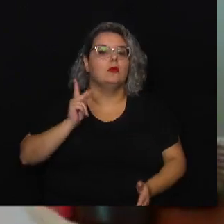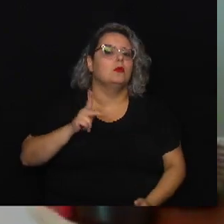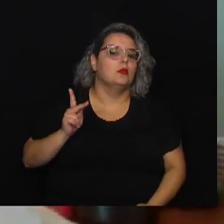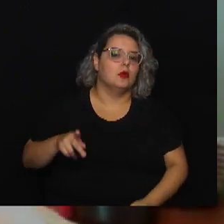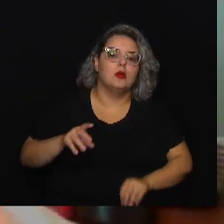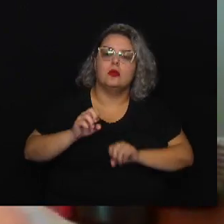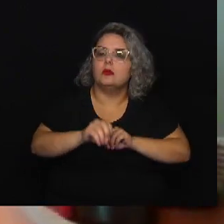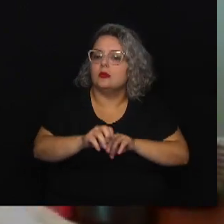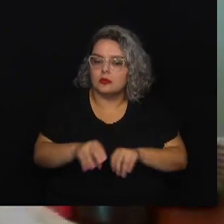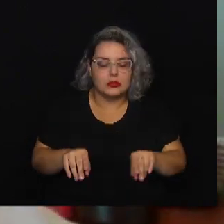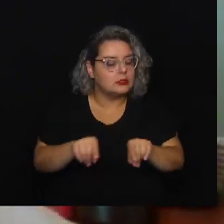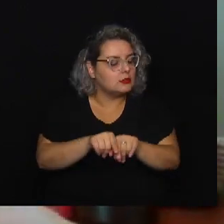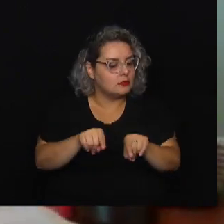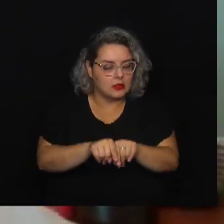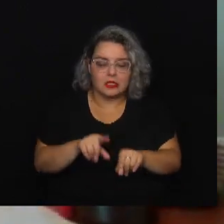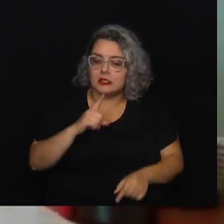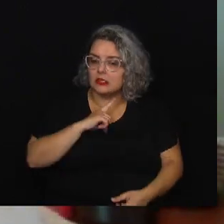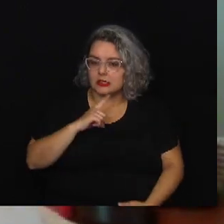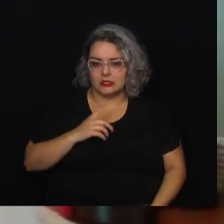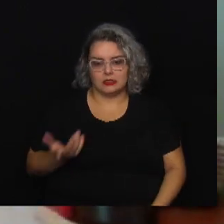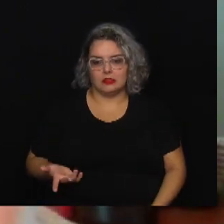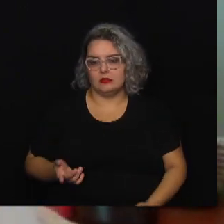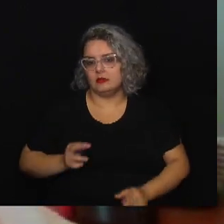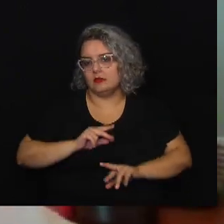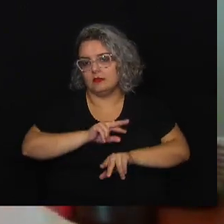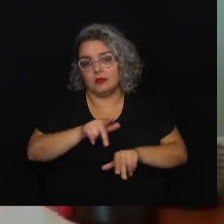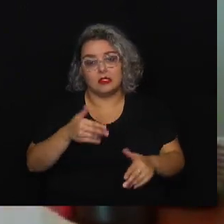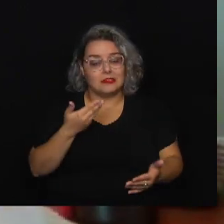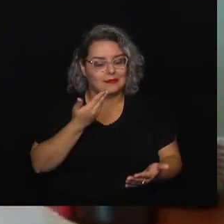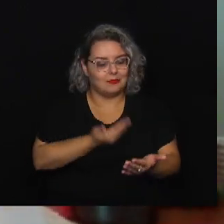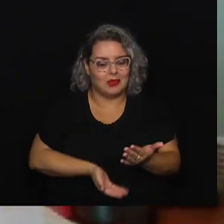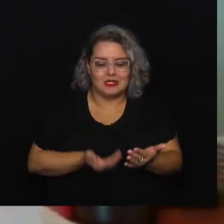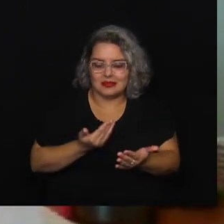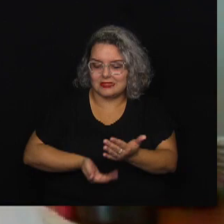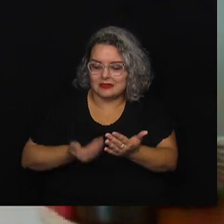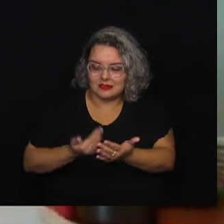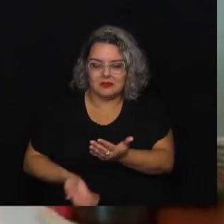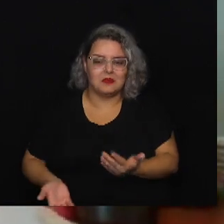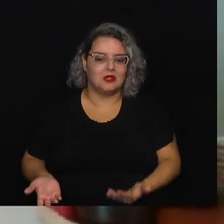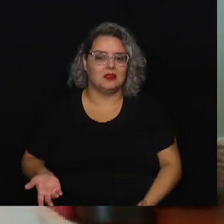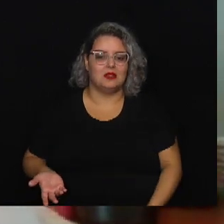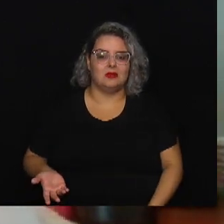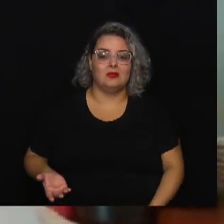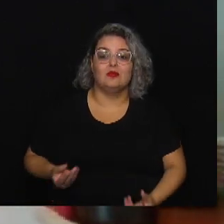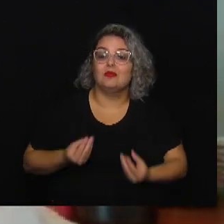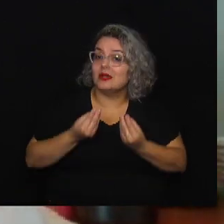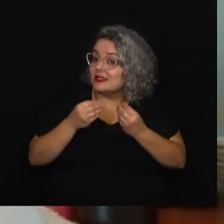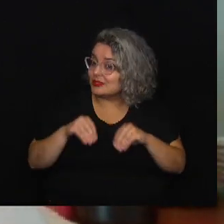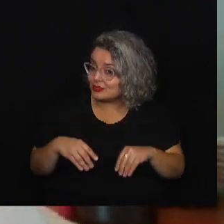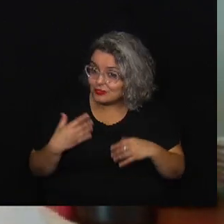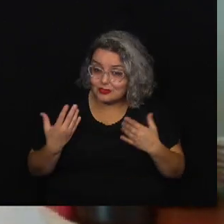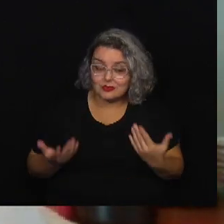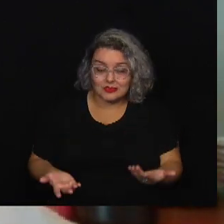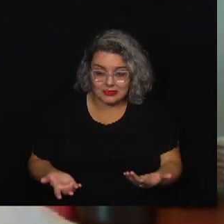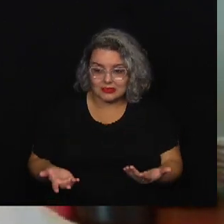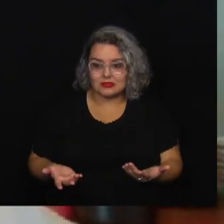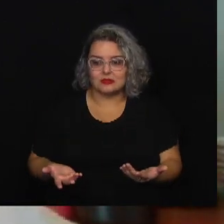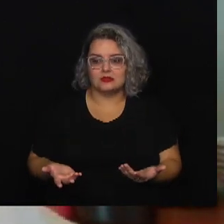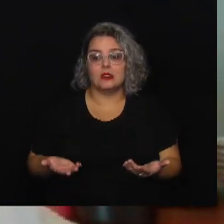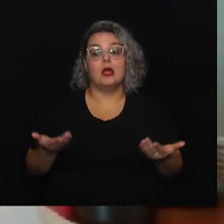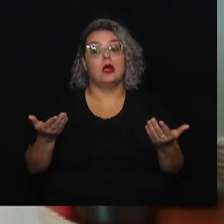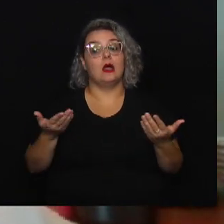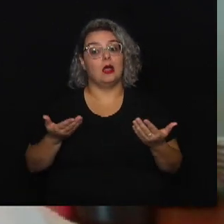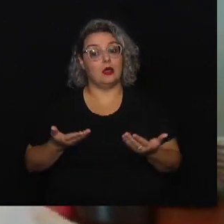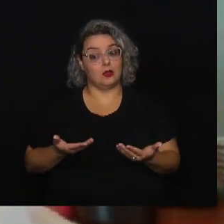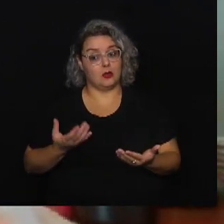educador, também teve ali muitas perdas, né? Muitos prejuízos. Agora, se a